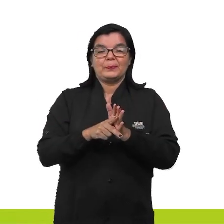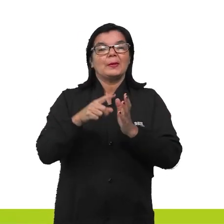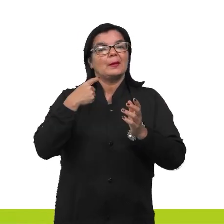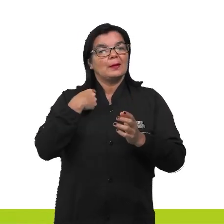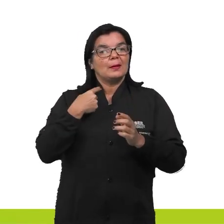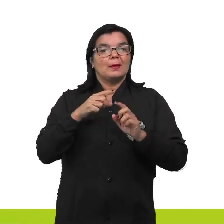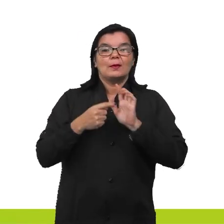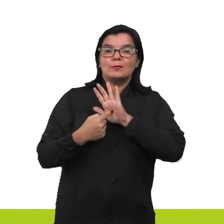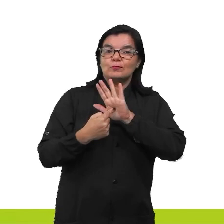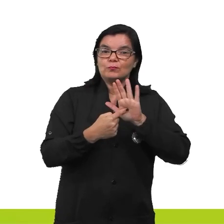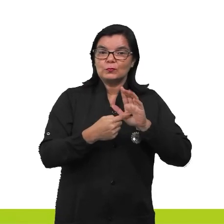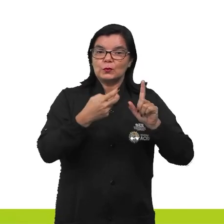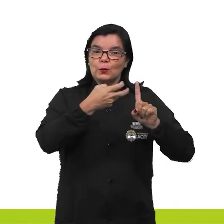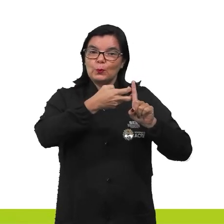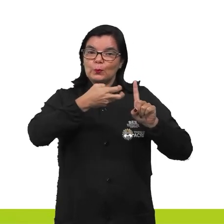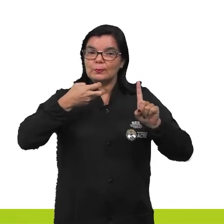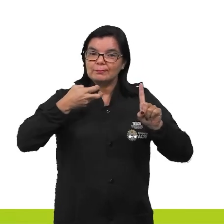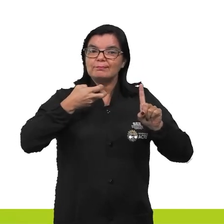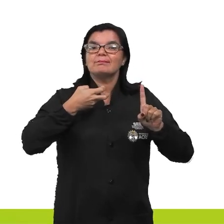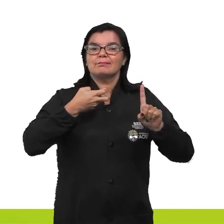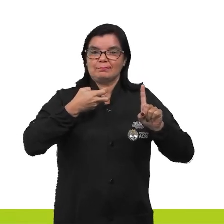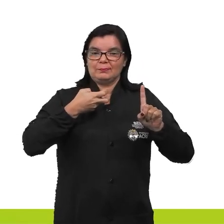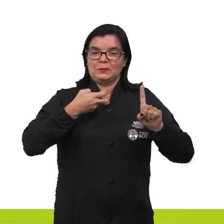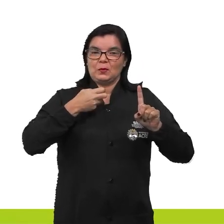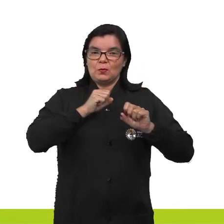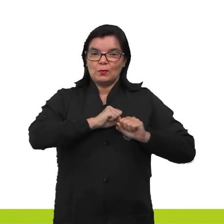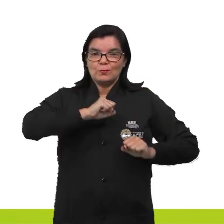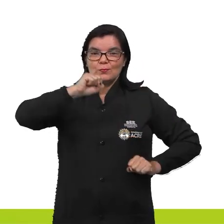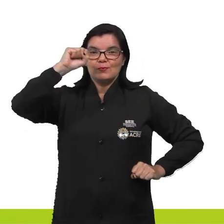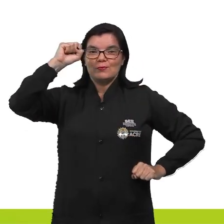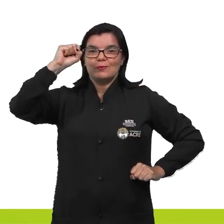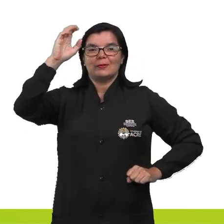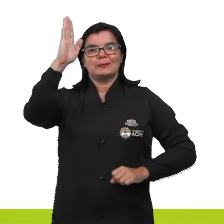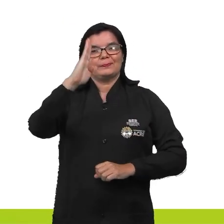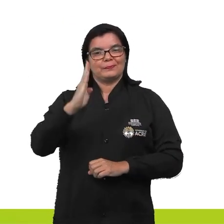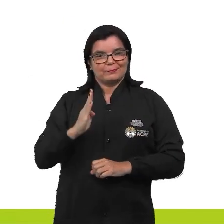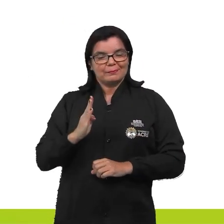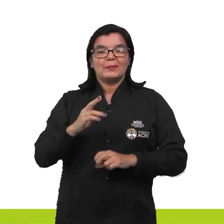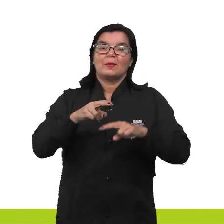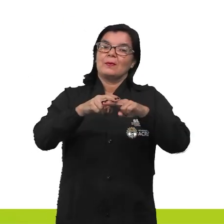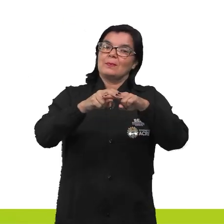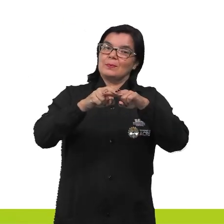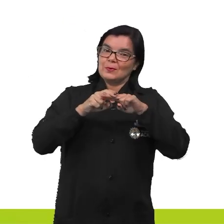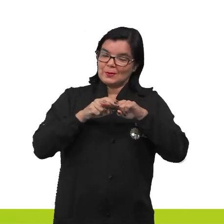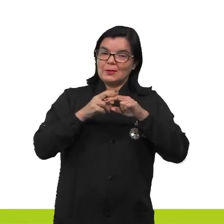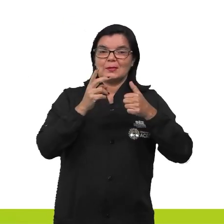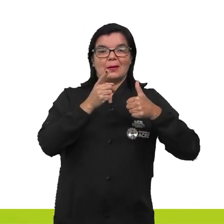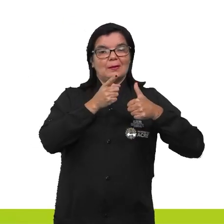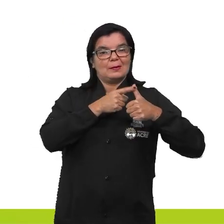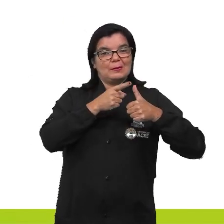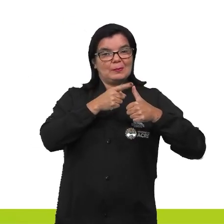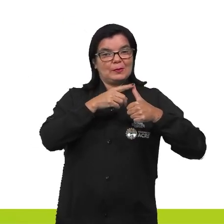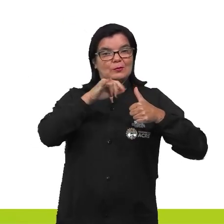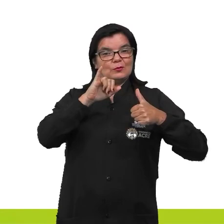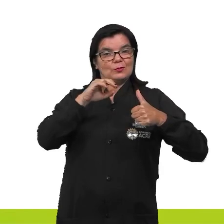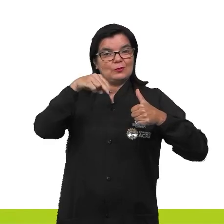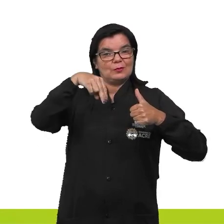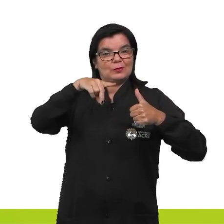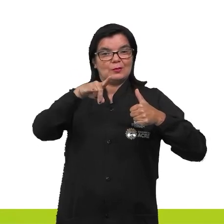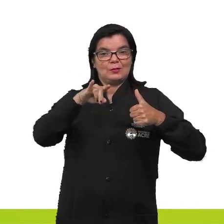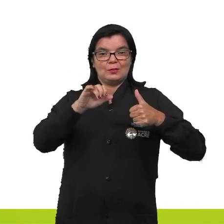aí aparece o índio como herói nacional, por isso que é chamada aí a primeira fase